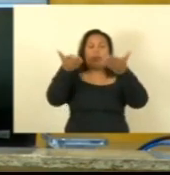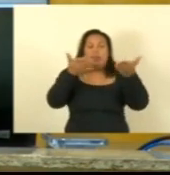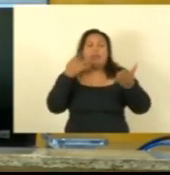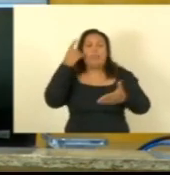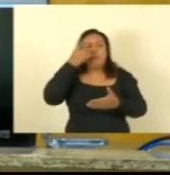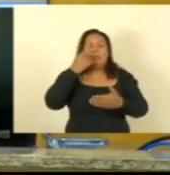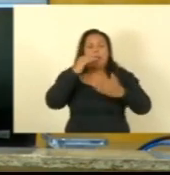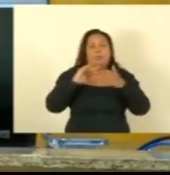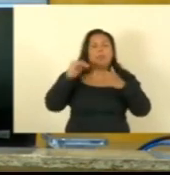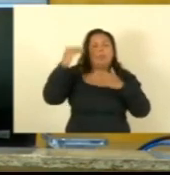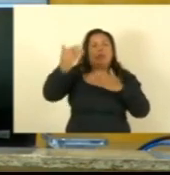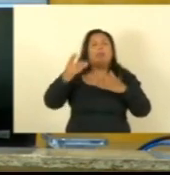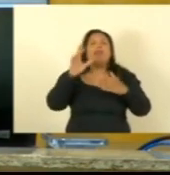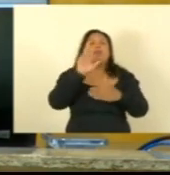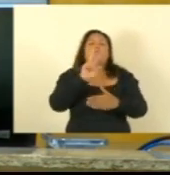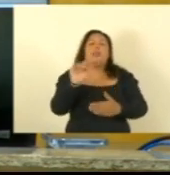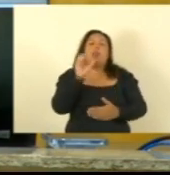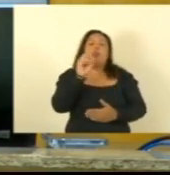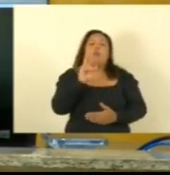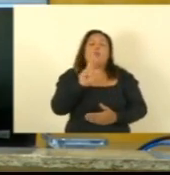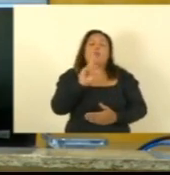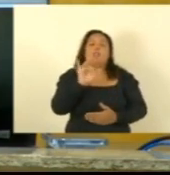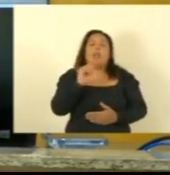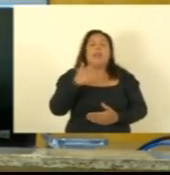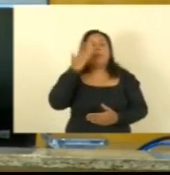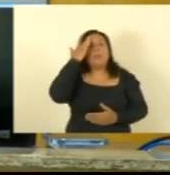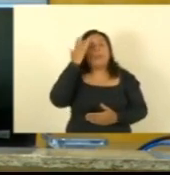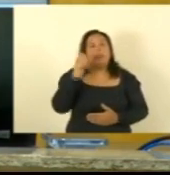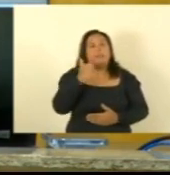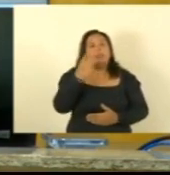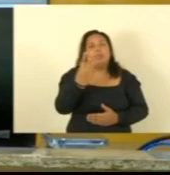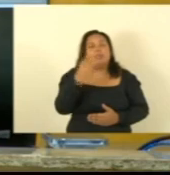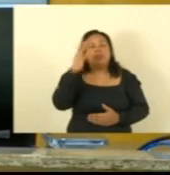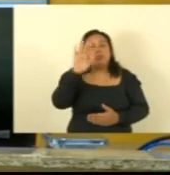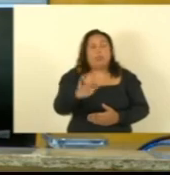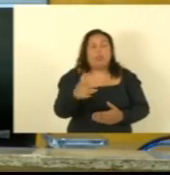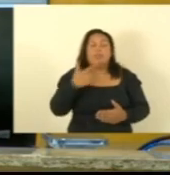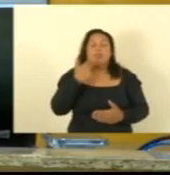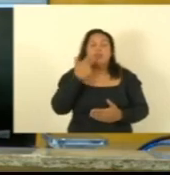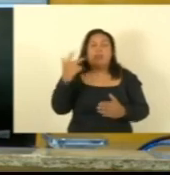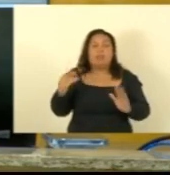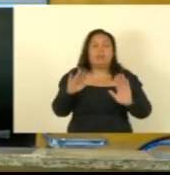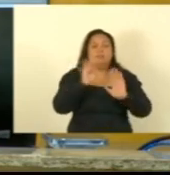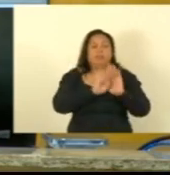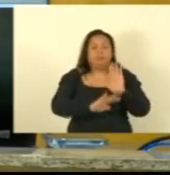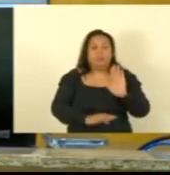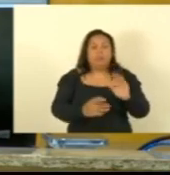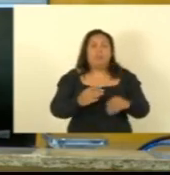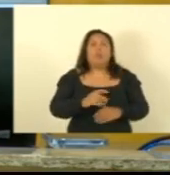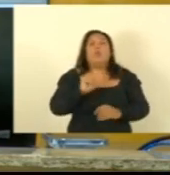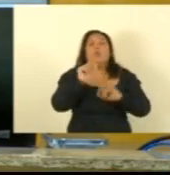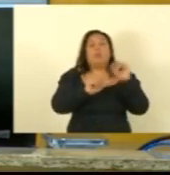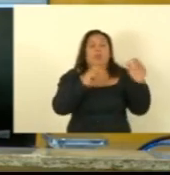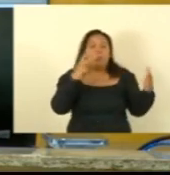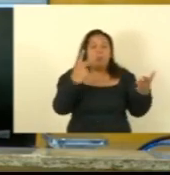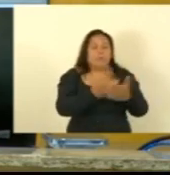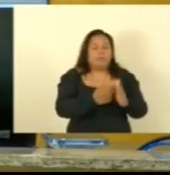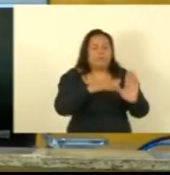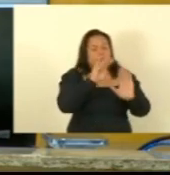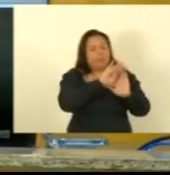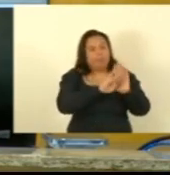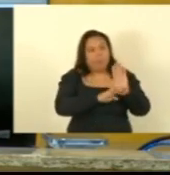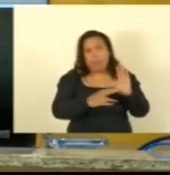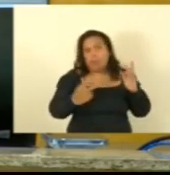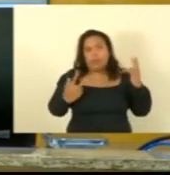para a próxima, que será ordinária, amanhã às 15 horas, para a qual designo. Expediente, o que ocorrer? Ordem do dia,